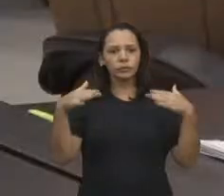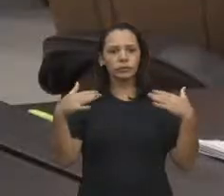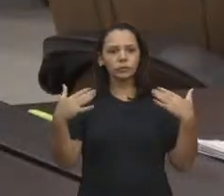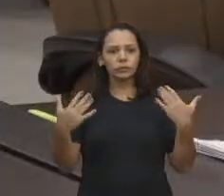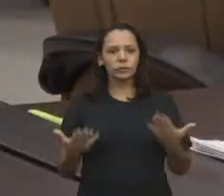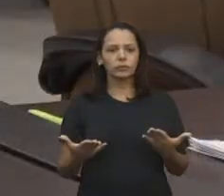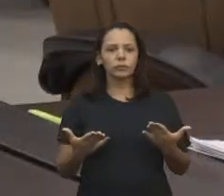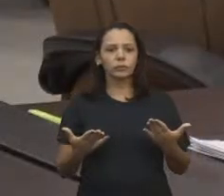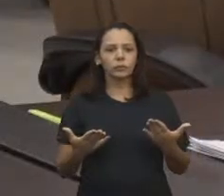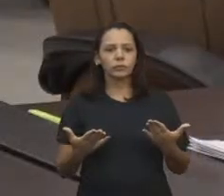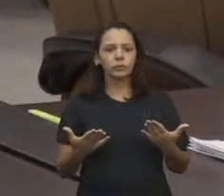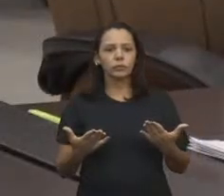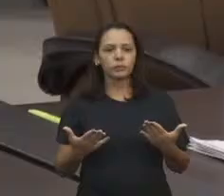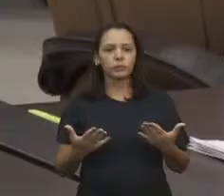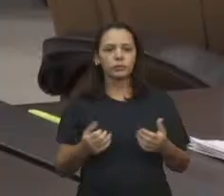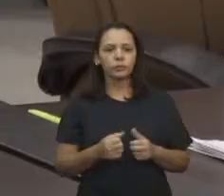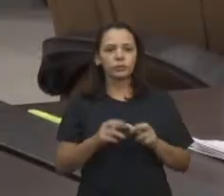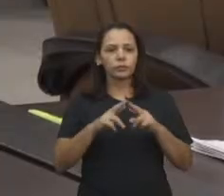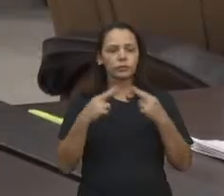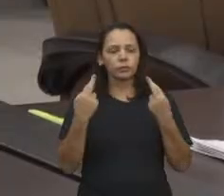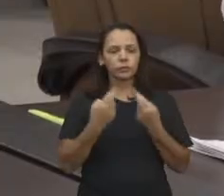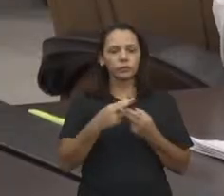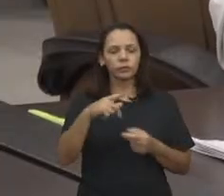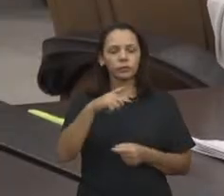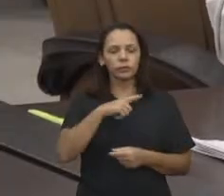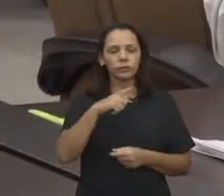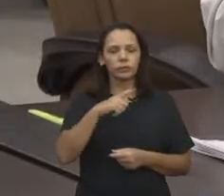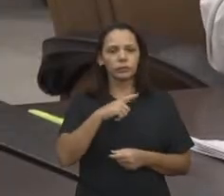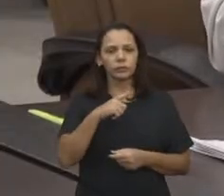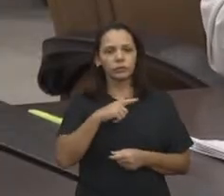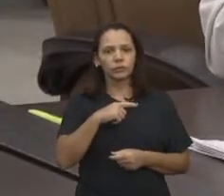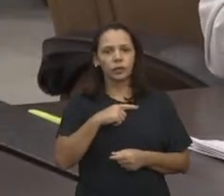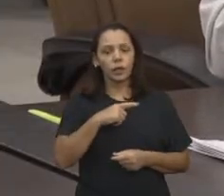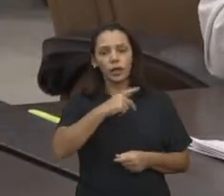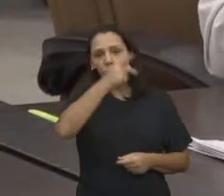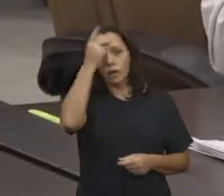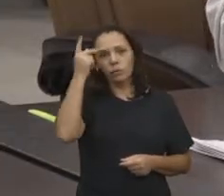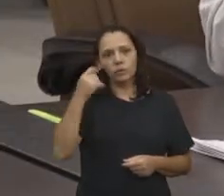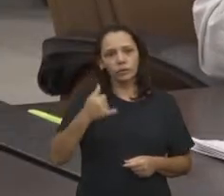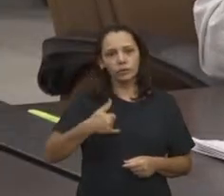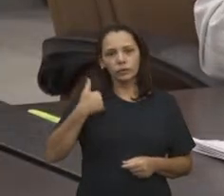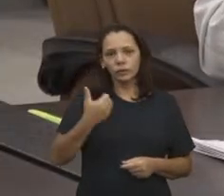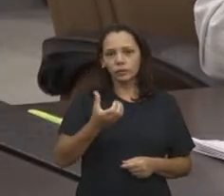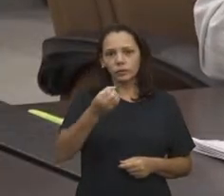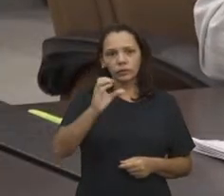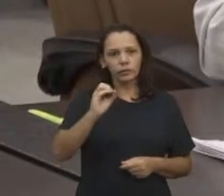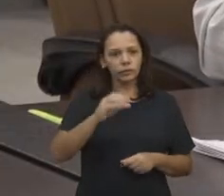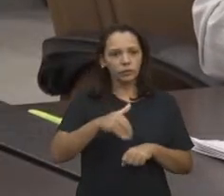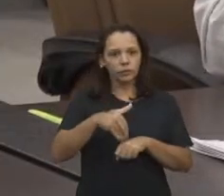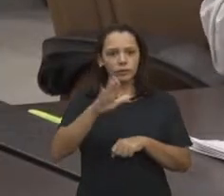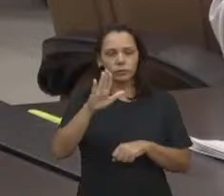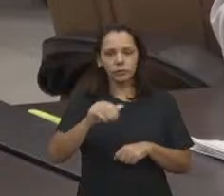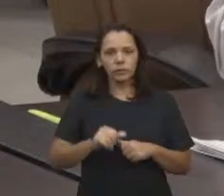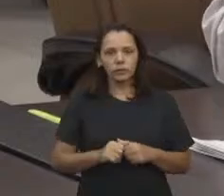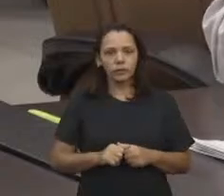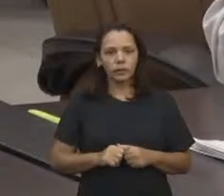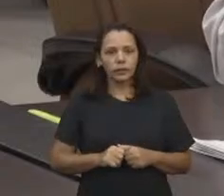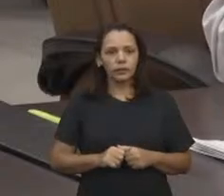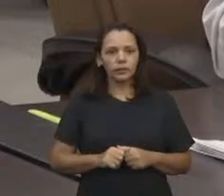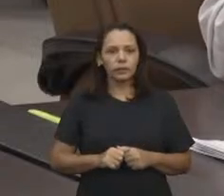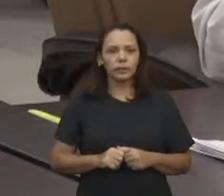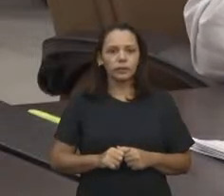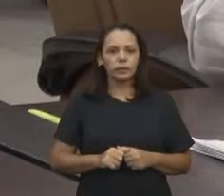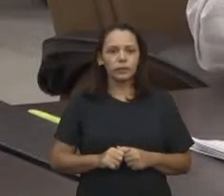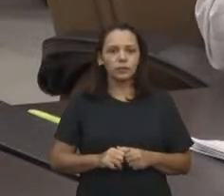deixei claro que eu estava nas reuniões, quem tiver mais de 60 anos, passou de 60 anos, pode adotar a praça.